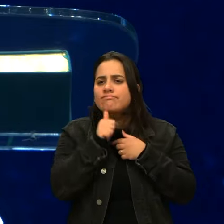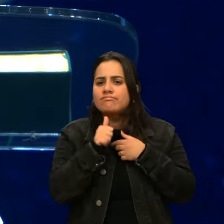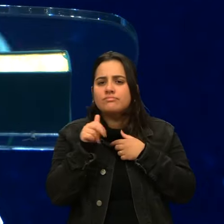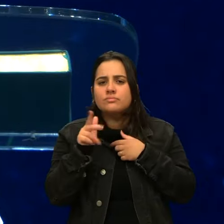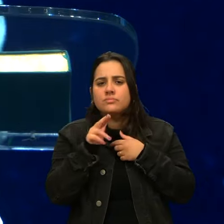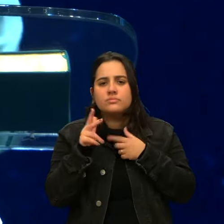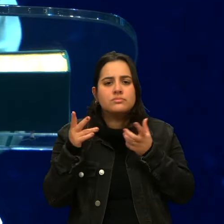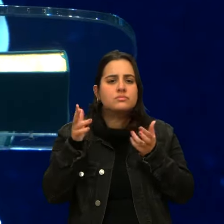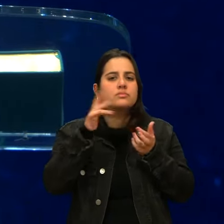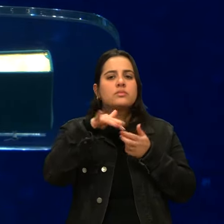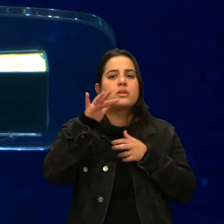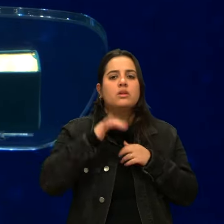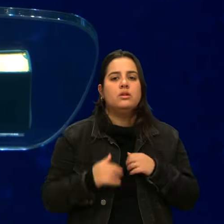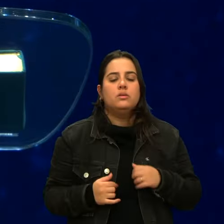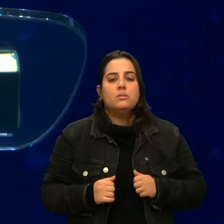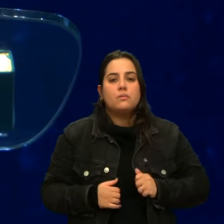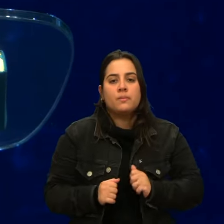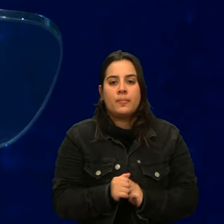a Paulo.